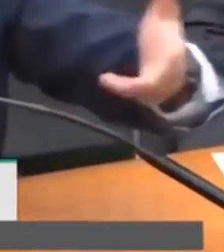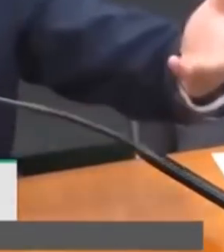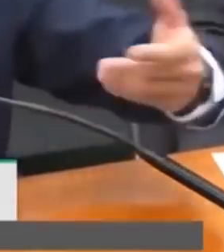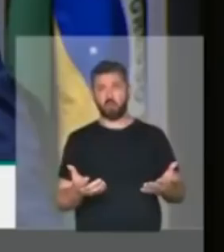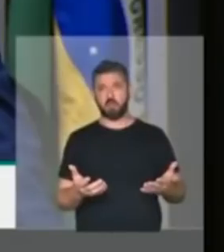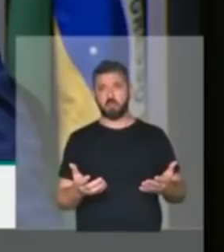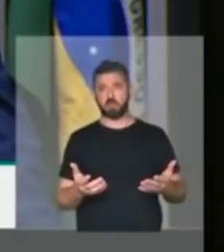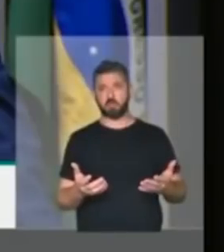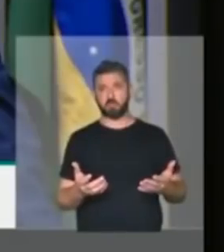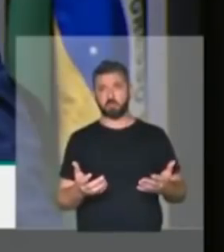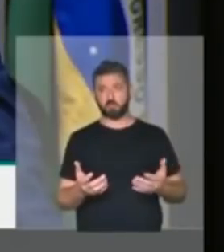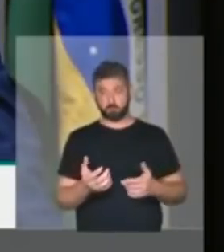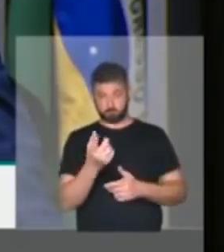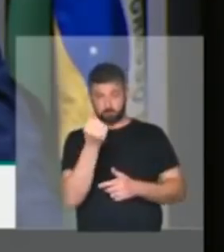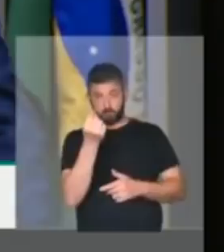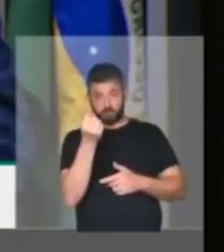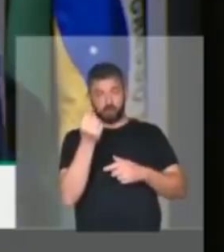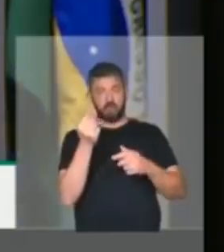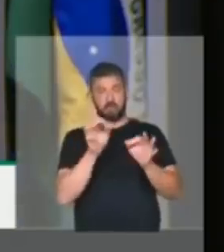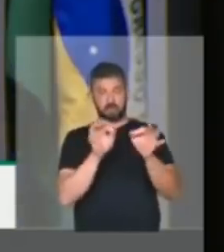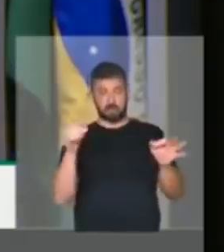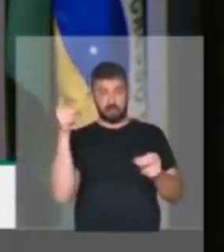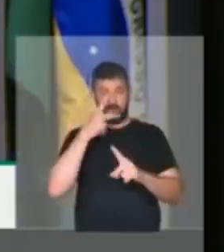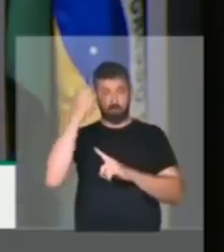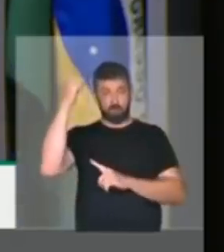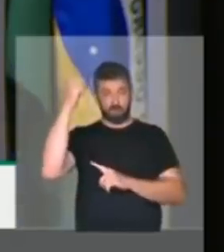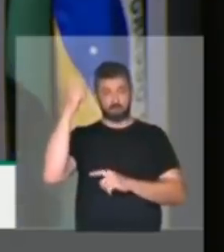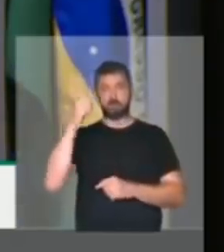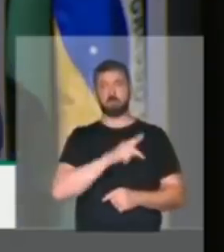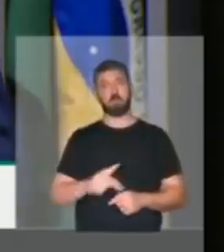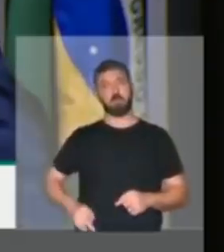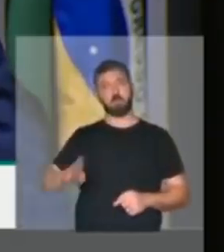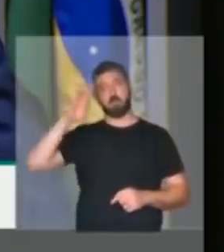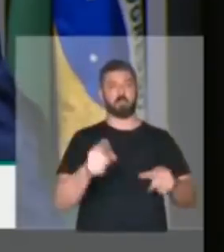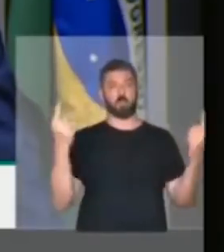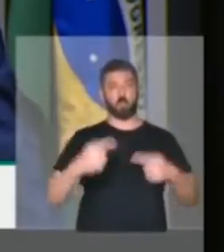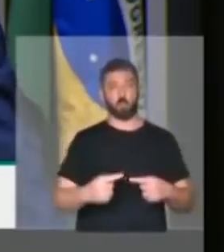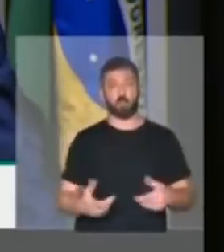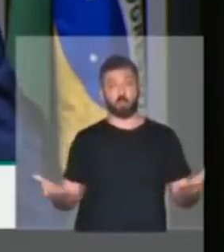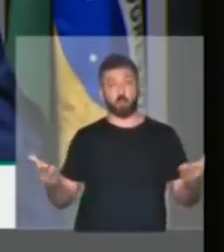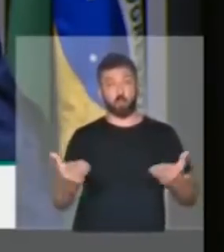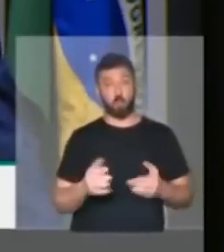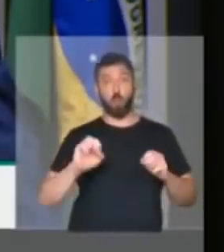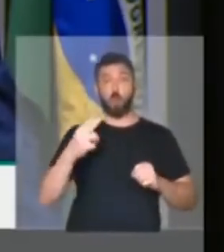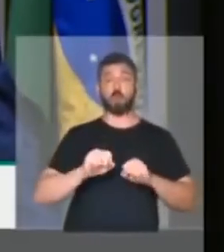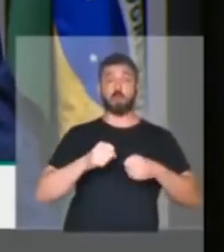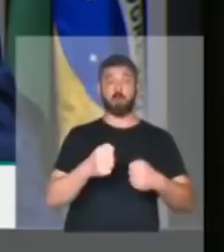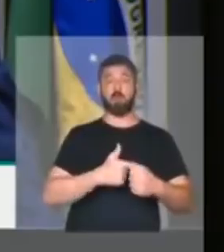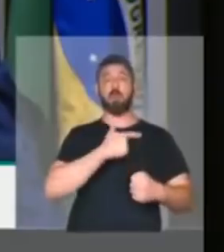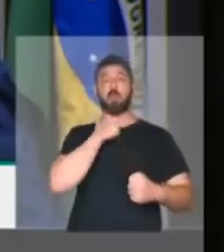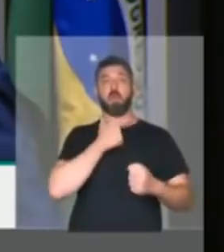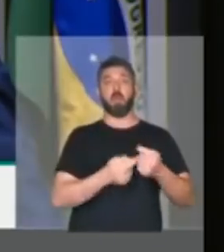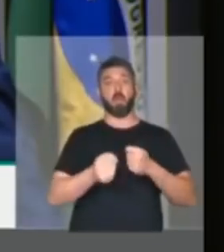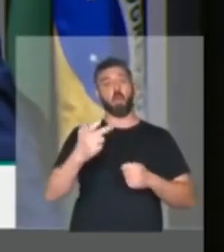para produzir vela. Se dinheiro pura e simplesmente vencesse as eleições, o presidente da República hoje era o Meirelles. Meirelles. Ou a gente defende ajuste fiscal, ou a gente é